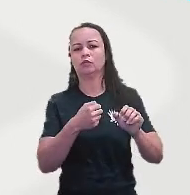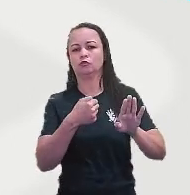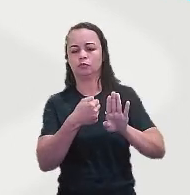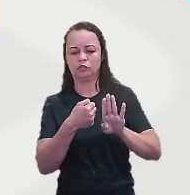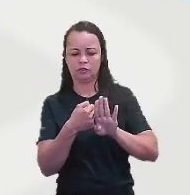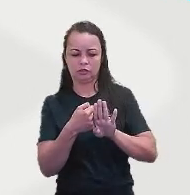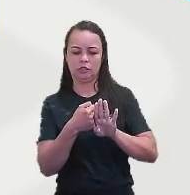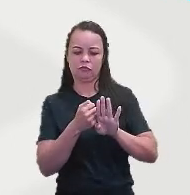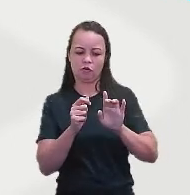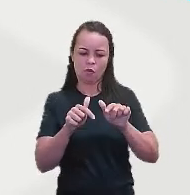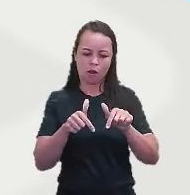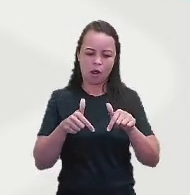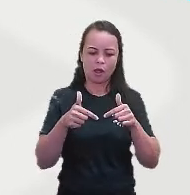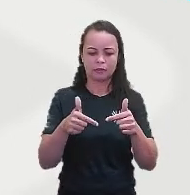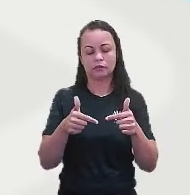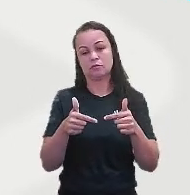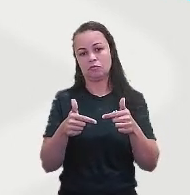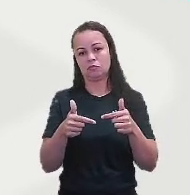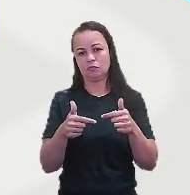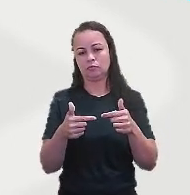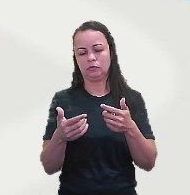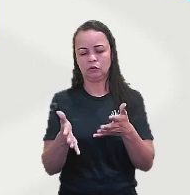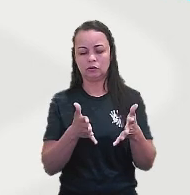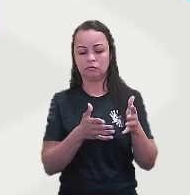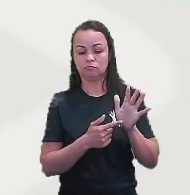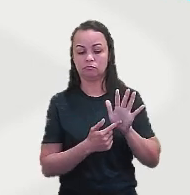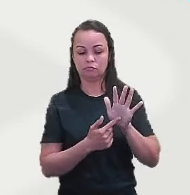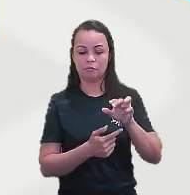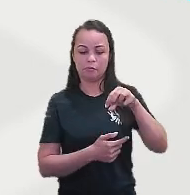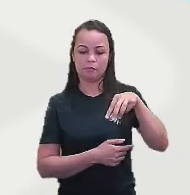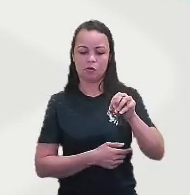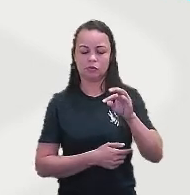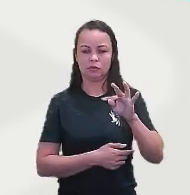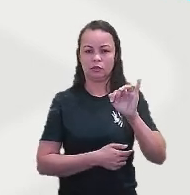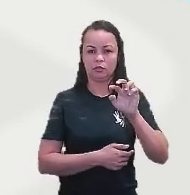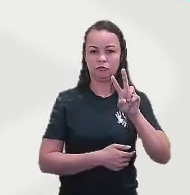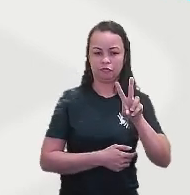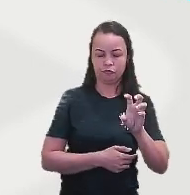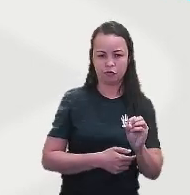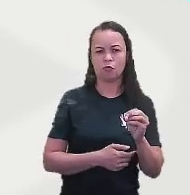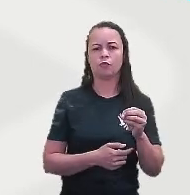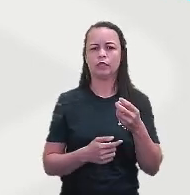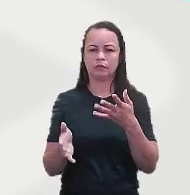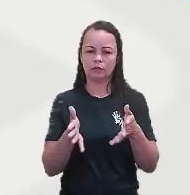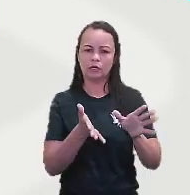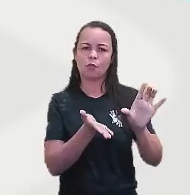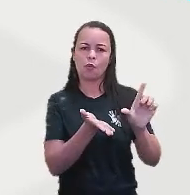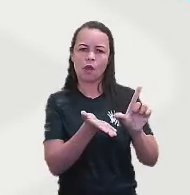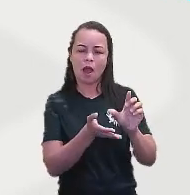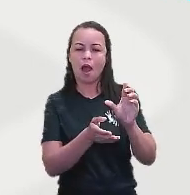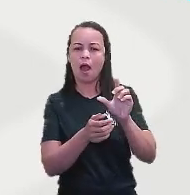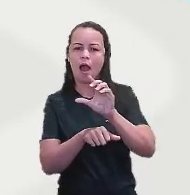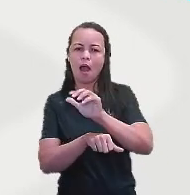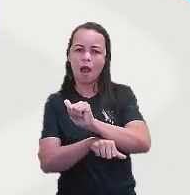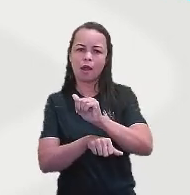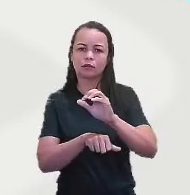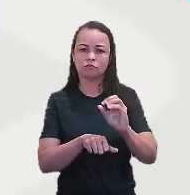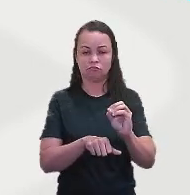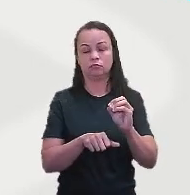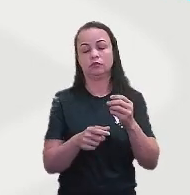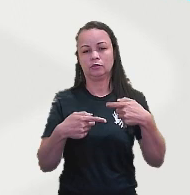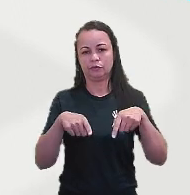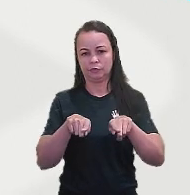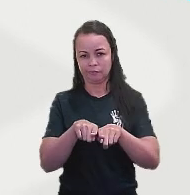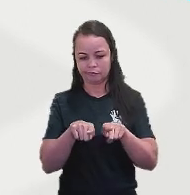aí razão ou motivo. E por ser um substantivo, ele vem aí antecedido também de artigo. Tá bom? Então, vamos ver